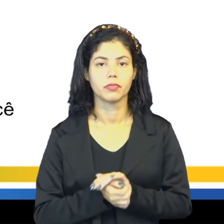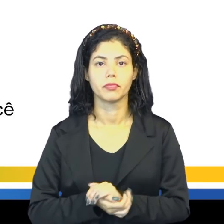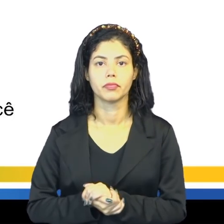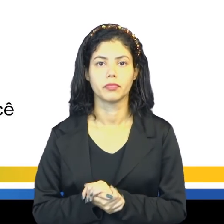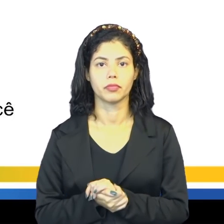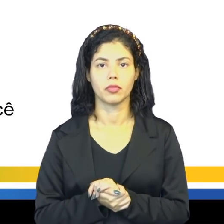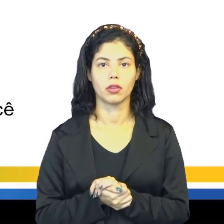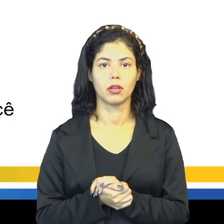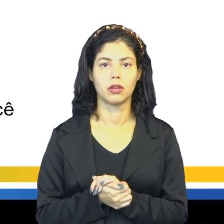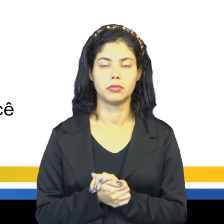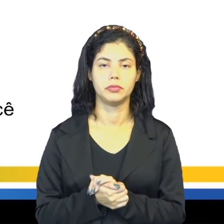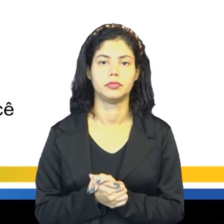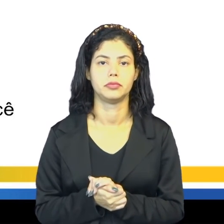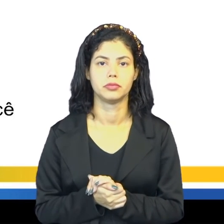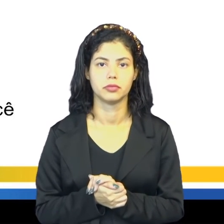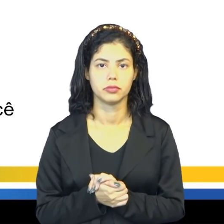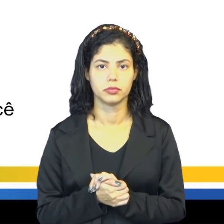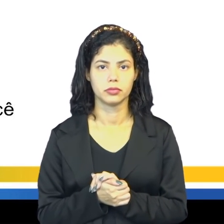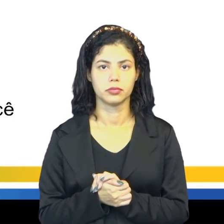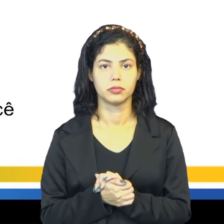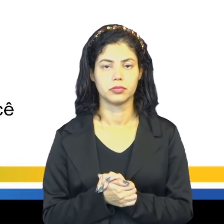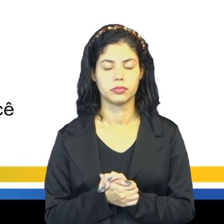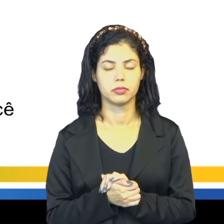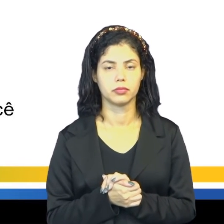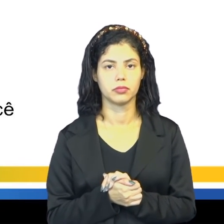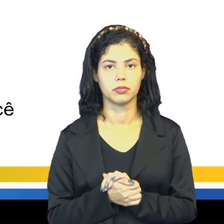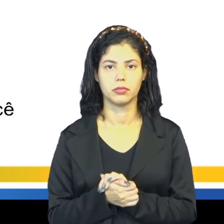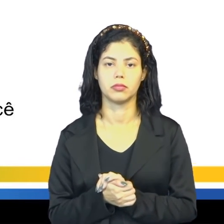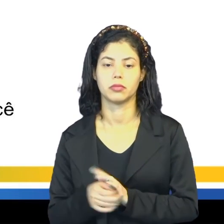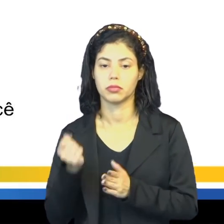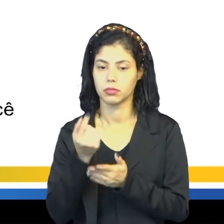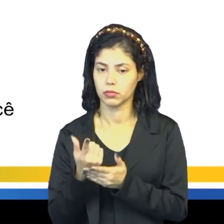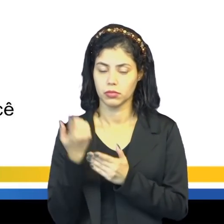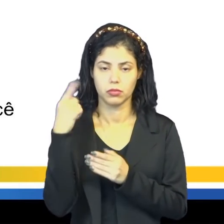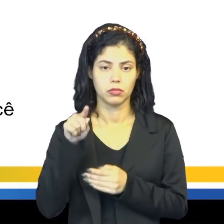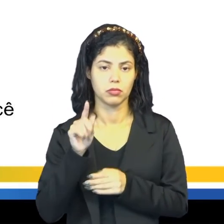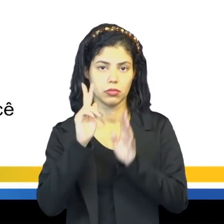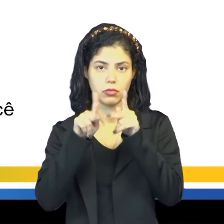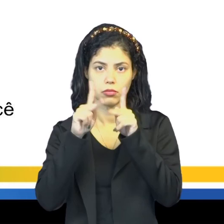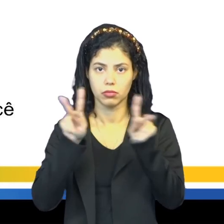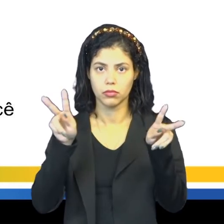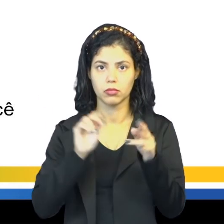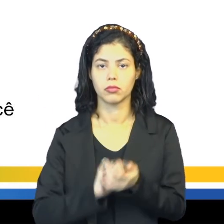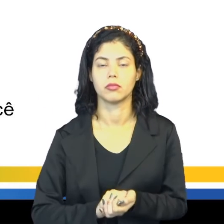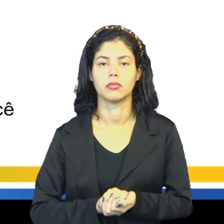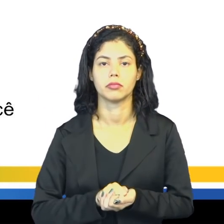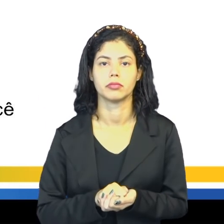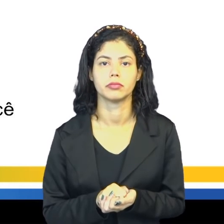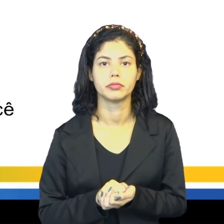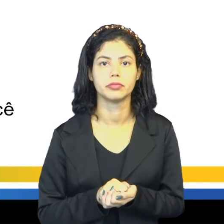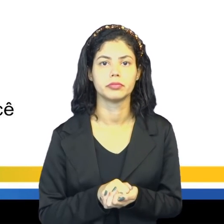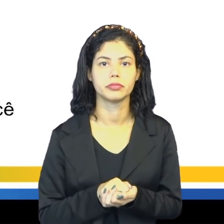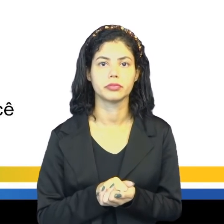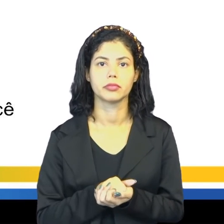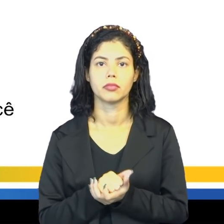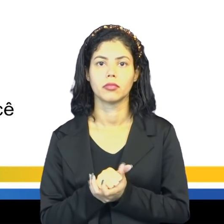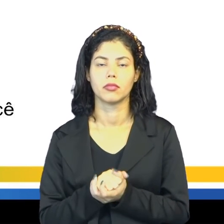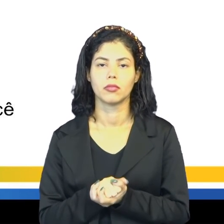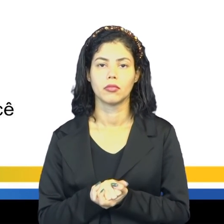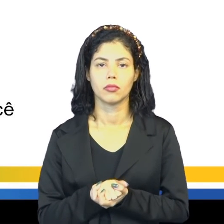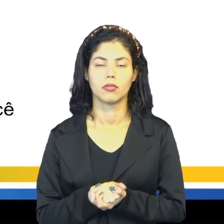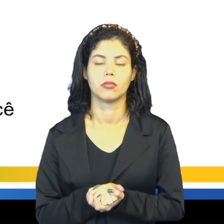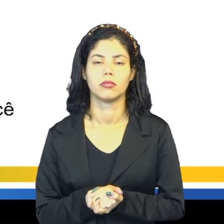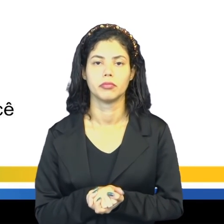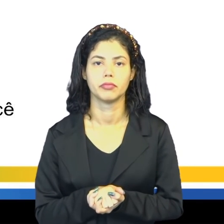like swimming. Eu gosto de fazer compras, ir ao shopping. I like go shopping, going